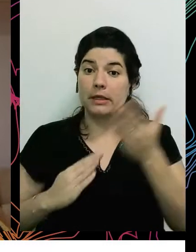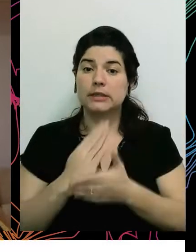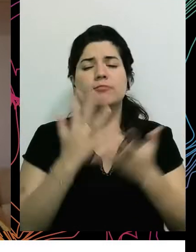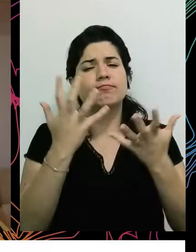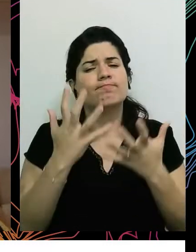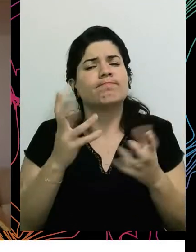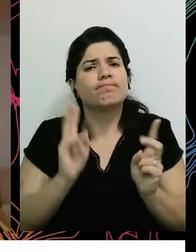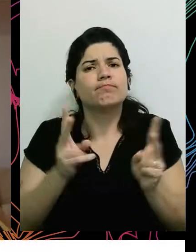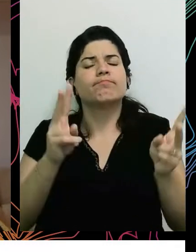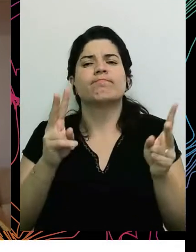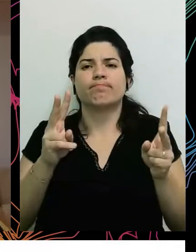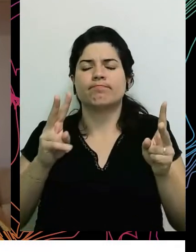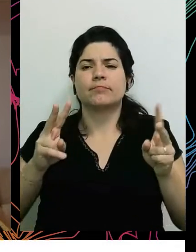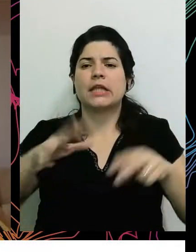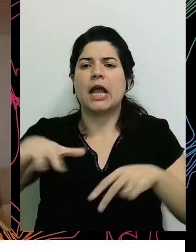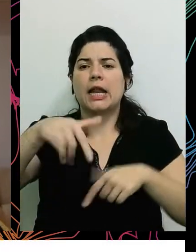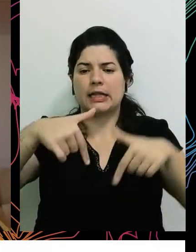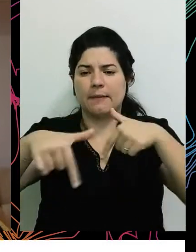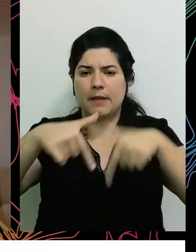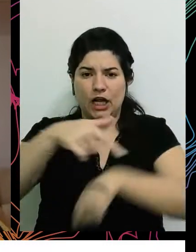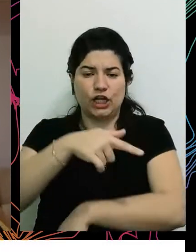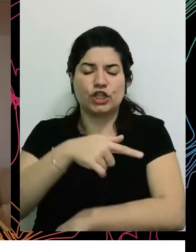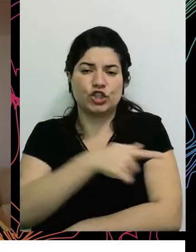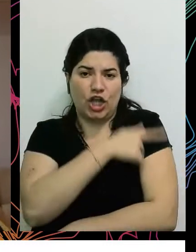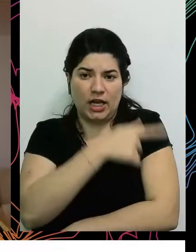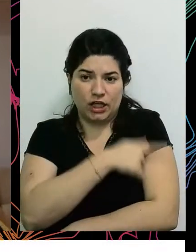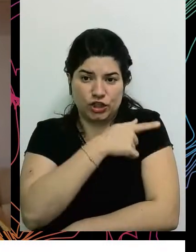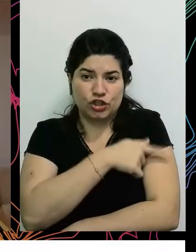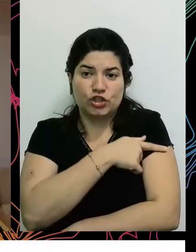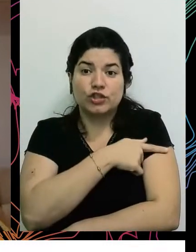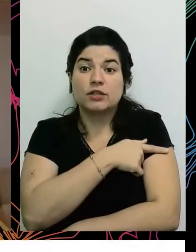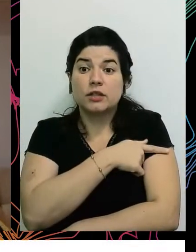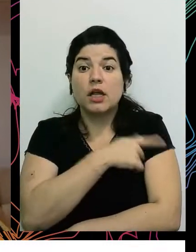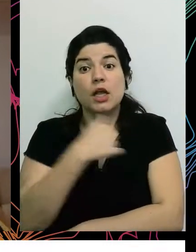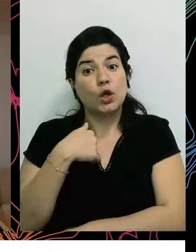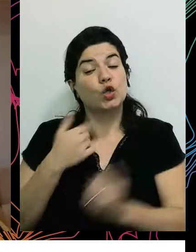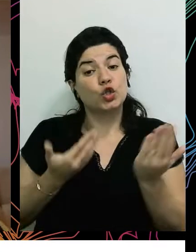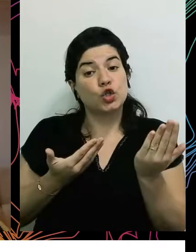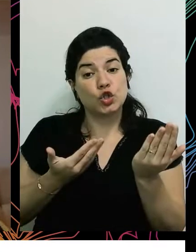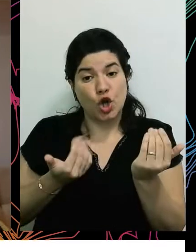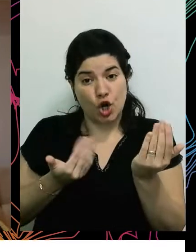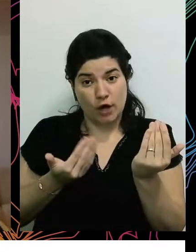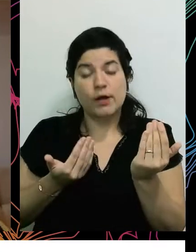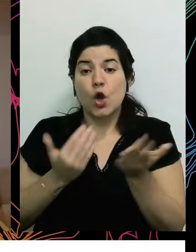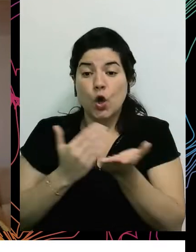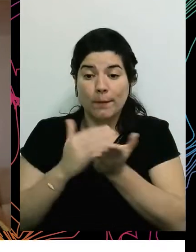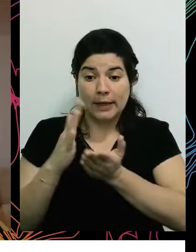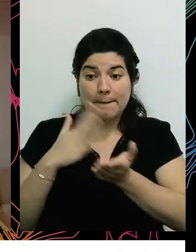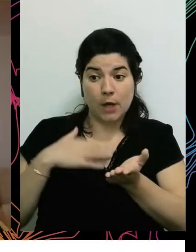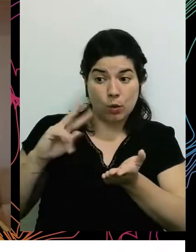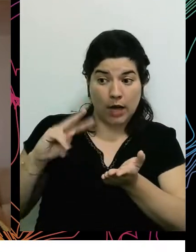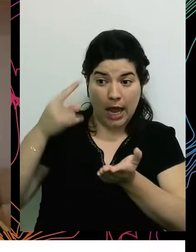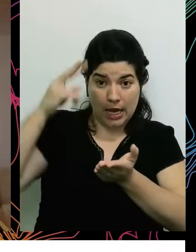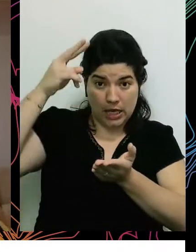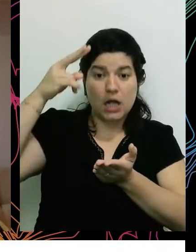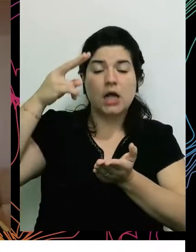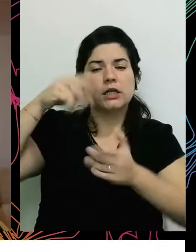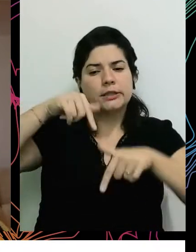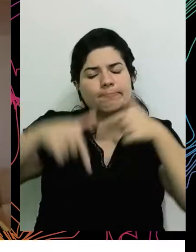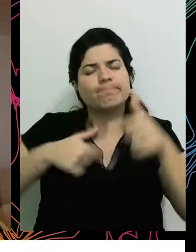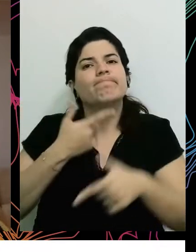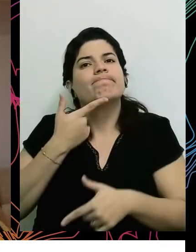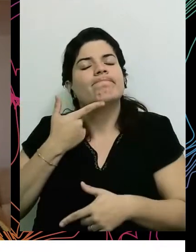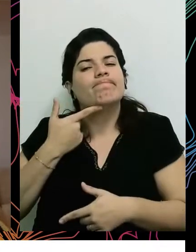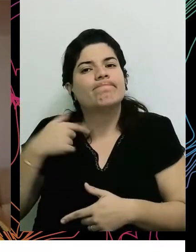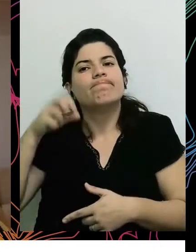empresa. Como toda jovem, no início de carreira, ambiciosa, eu